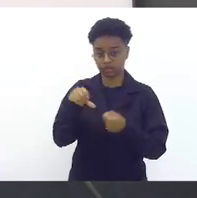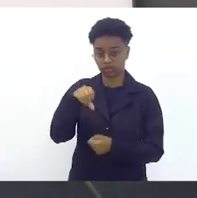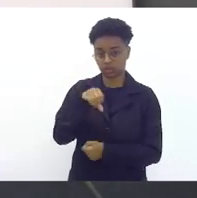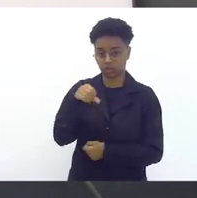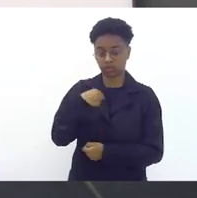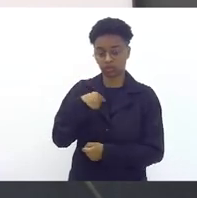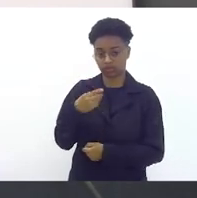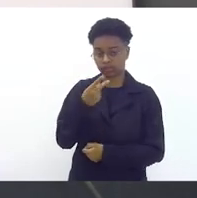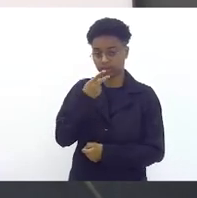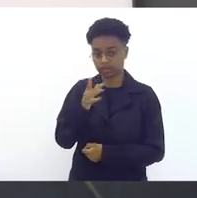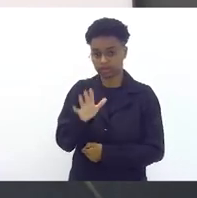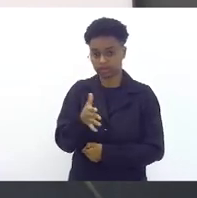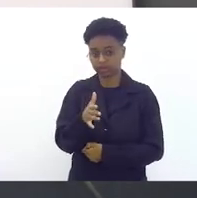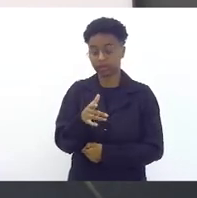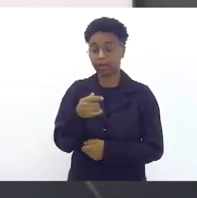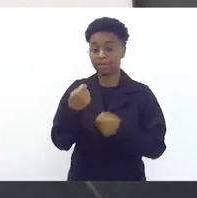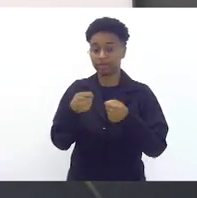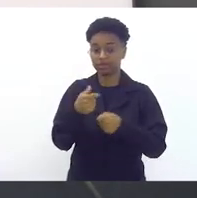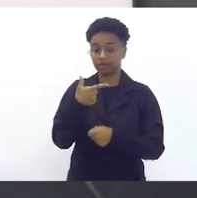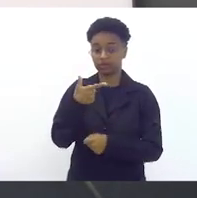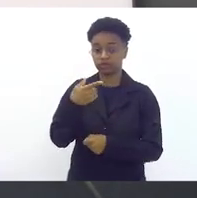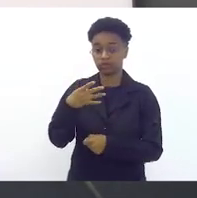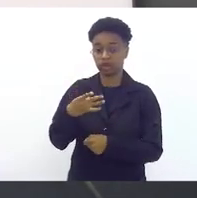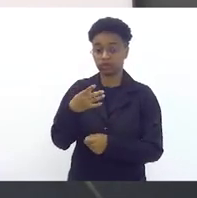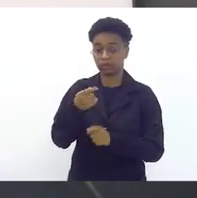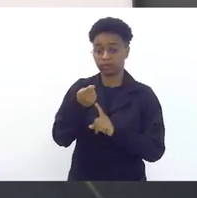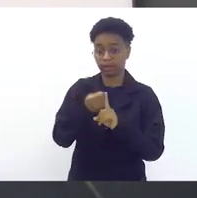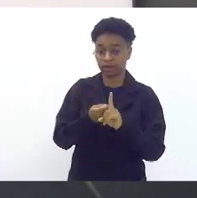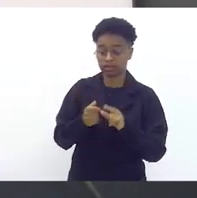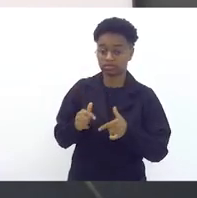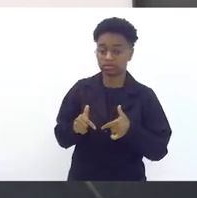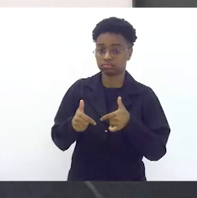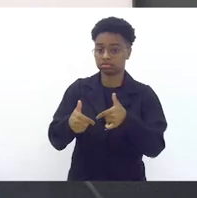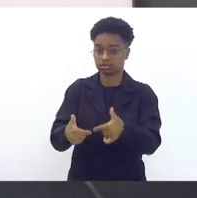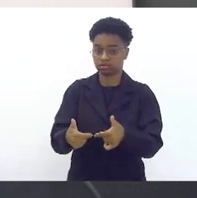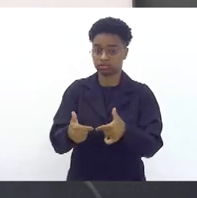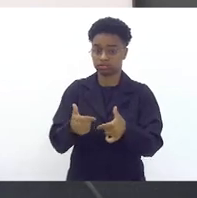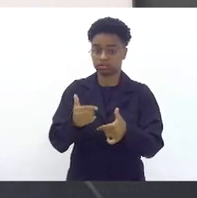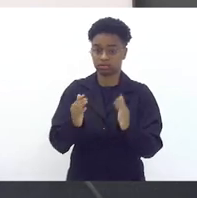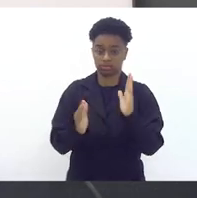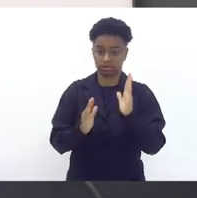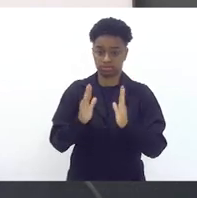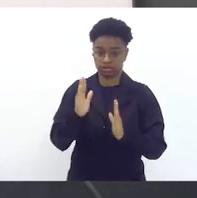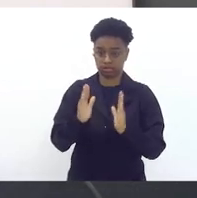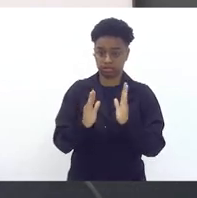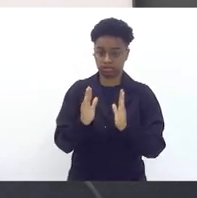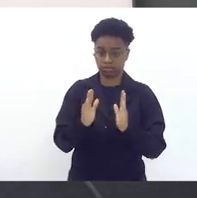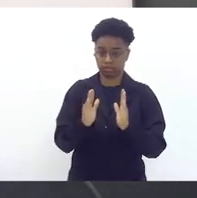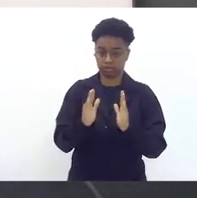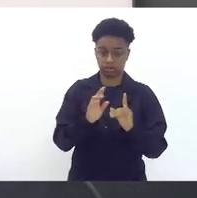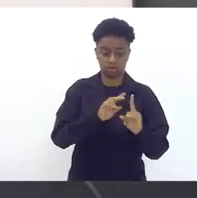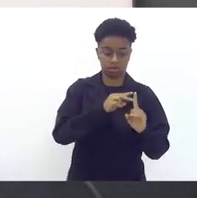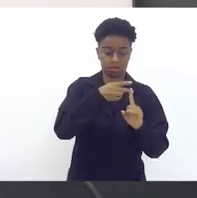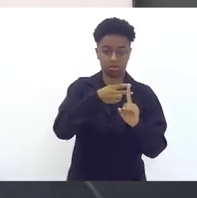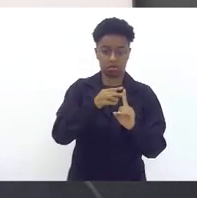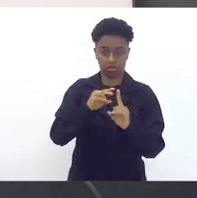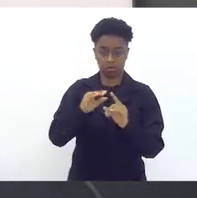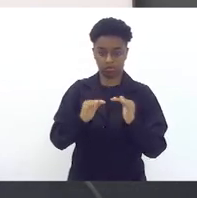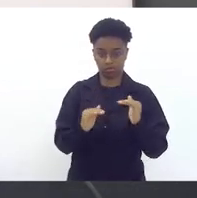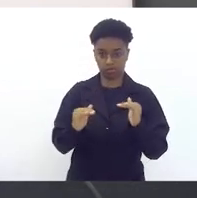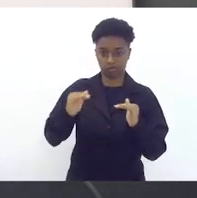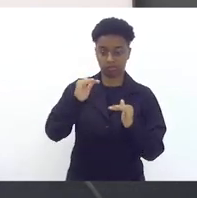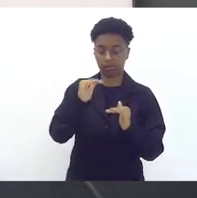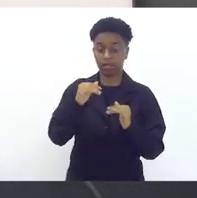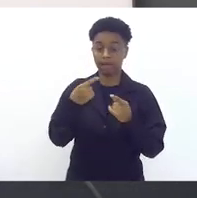aqui, interstício mínimo de 24 meses de efetivo exercício entre cada progressão. Por que eu digo isso? Porque o legislador definiu